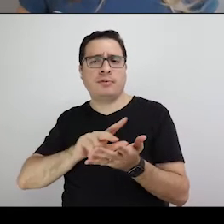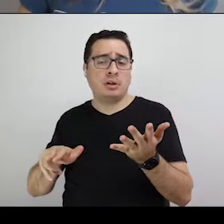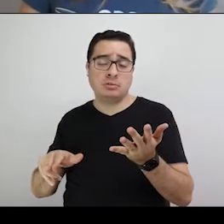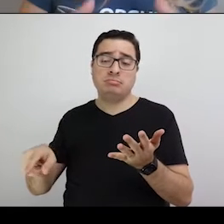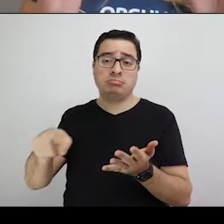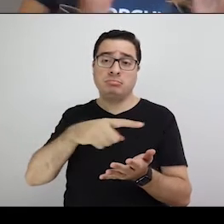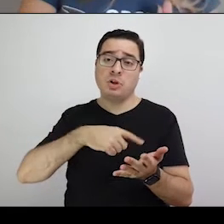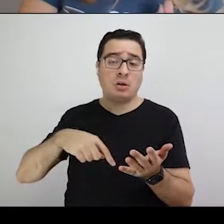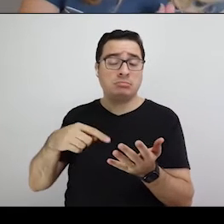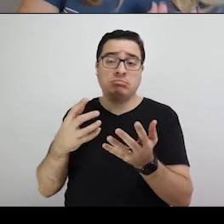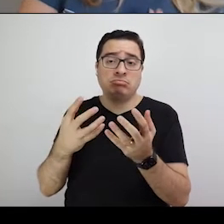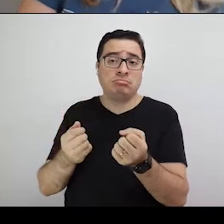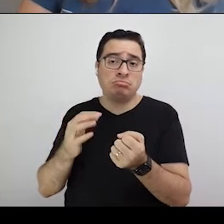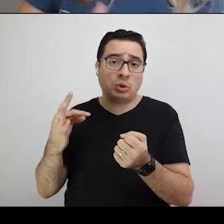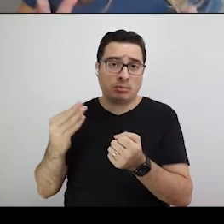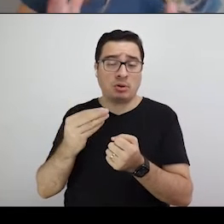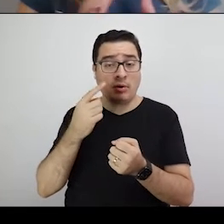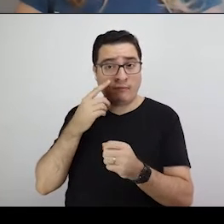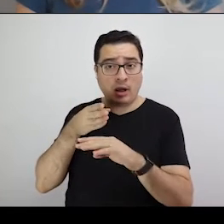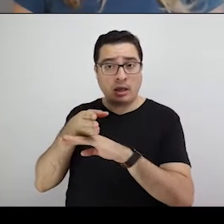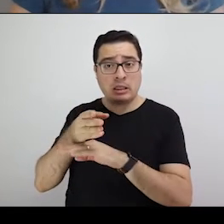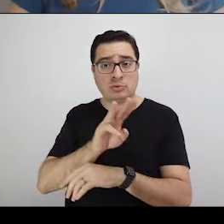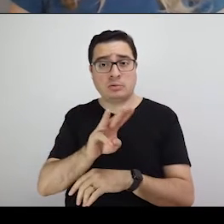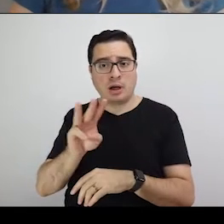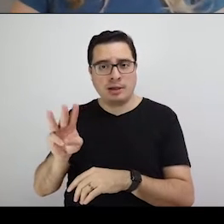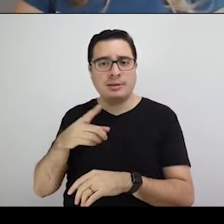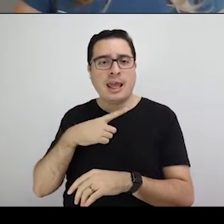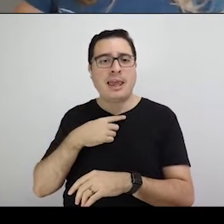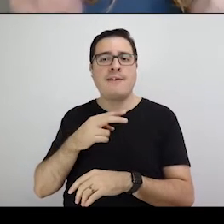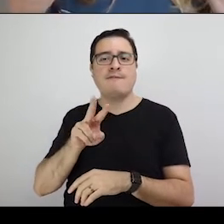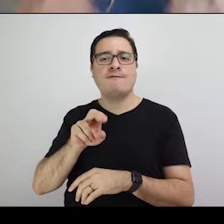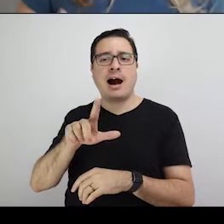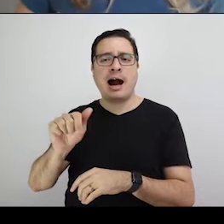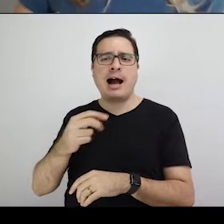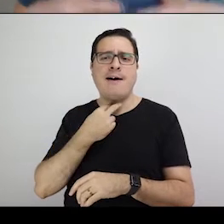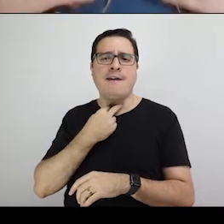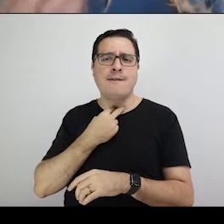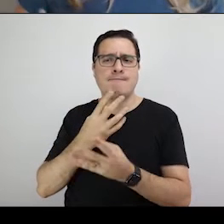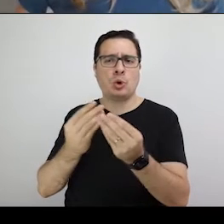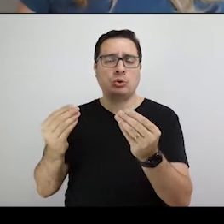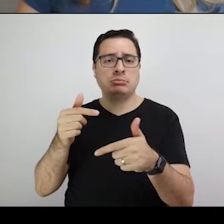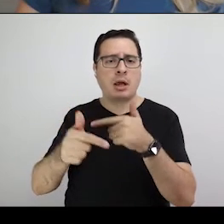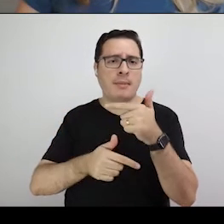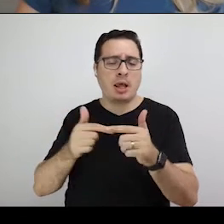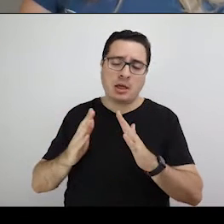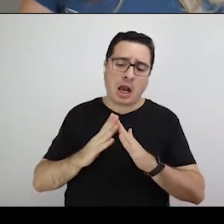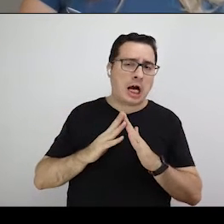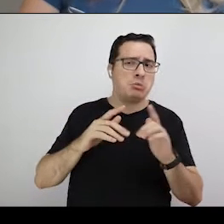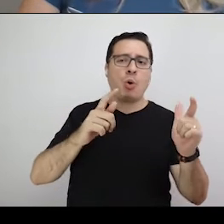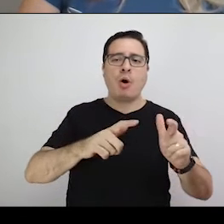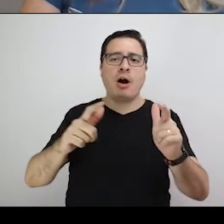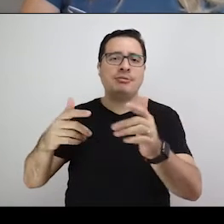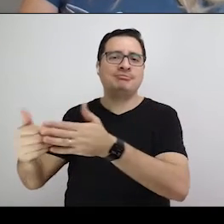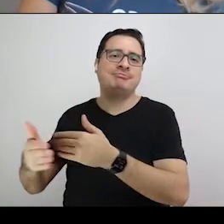together, né? Então, acesse nosso site, estamos cheios de vagas abertas, trabalhe de casa e de qualquer lugar,